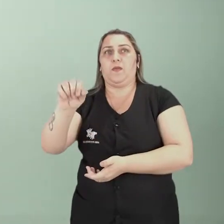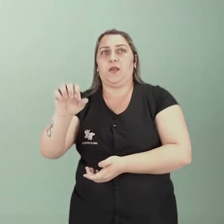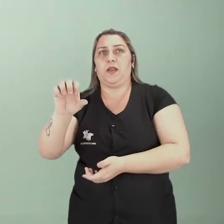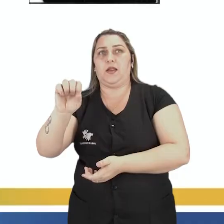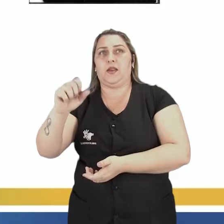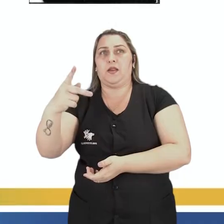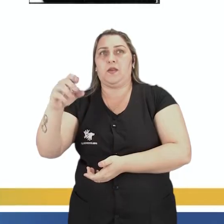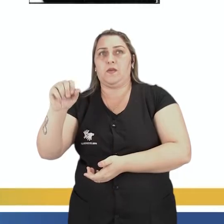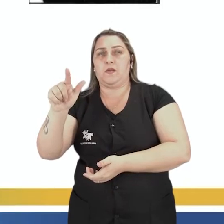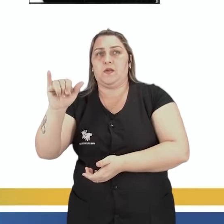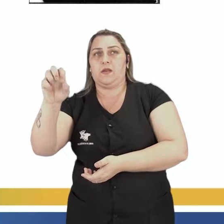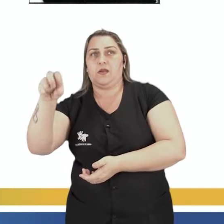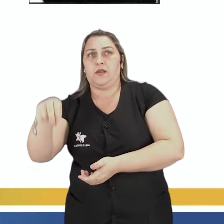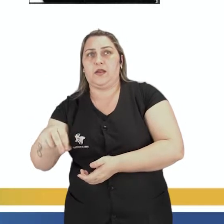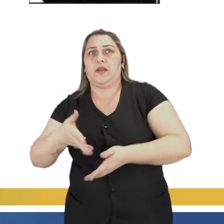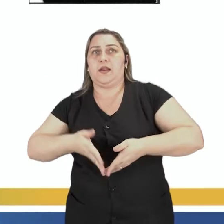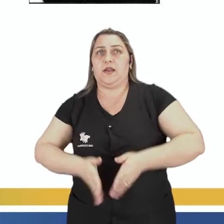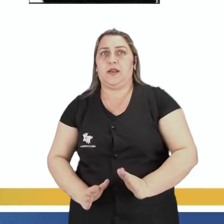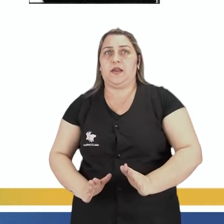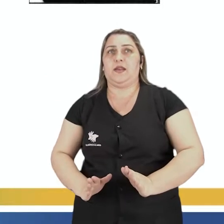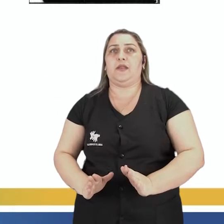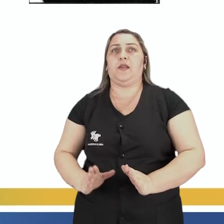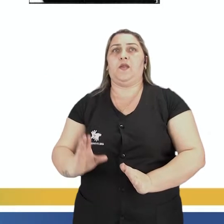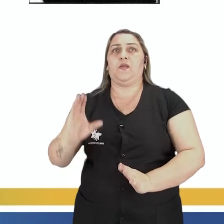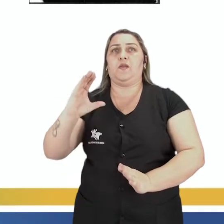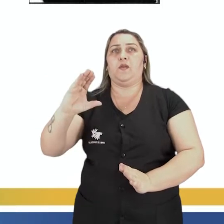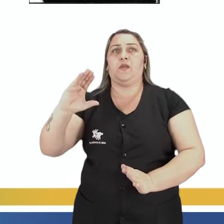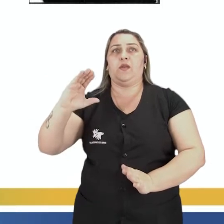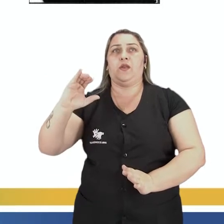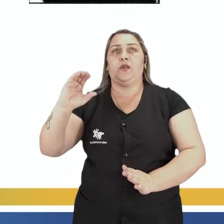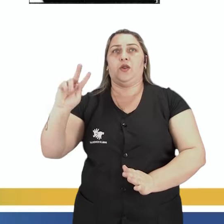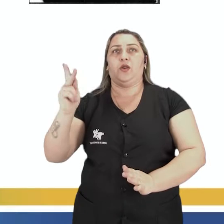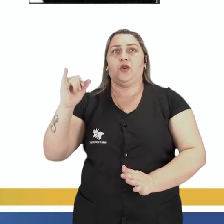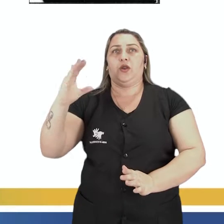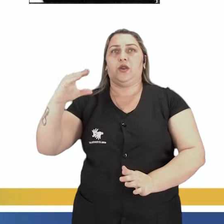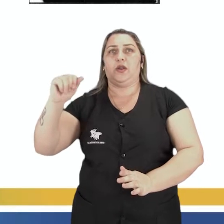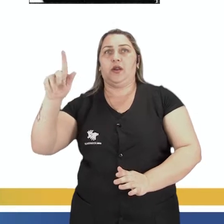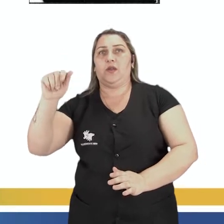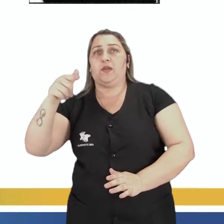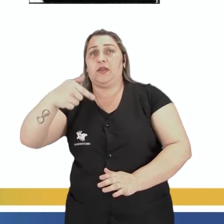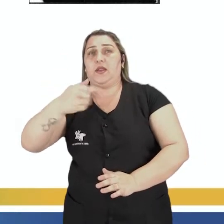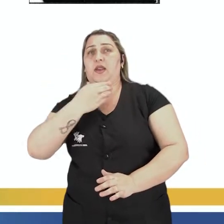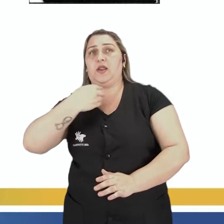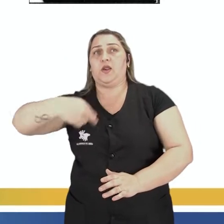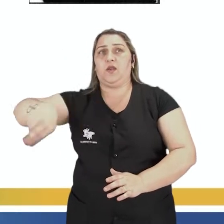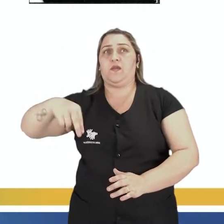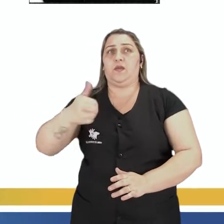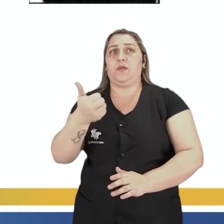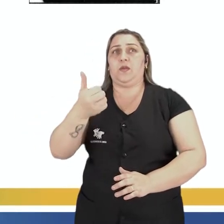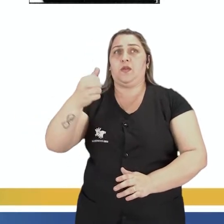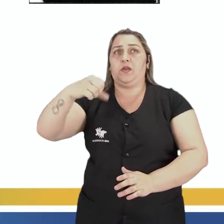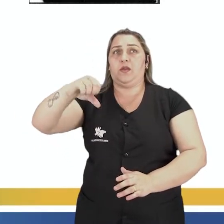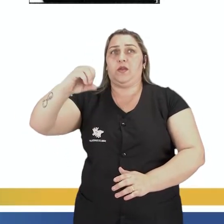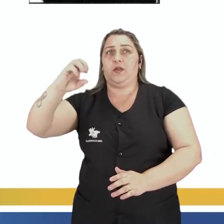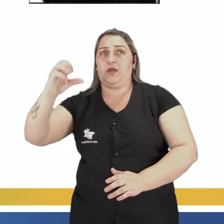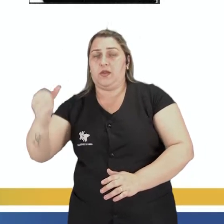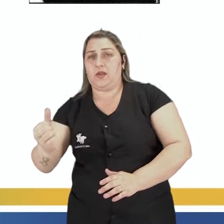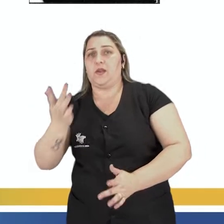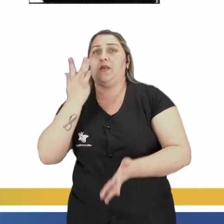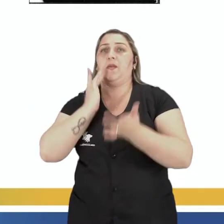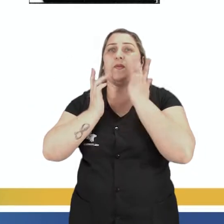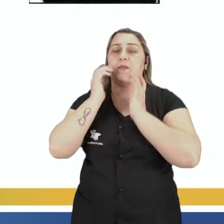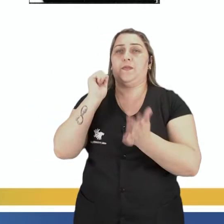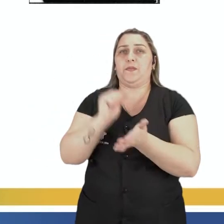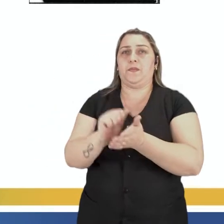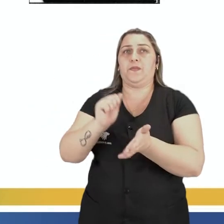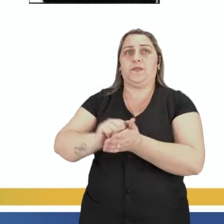Spolin. Viola Spolin nasceu em Chicago em 7 de novembro de 1906. Autora e diretora de teatro,